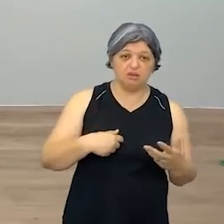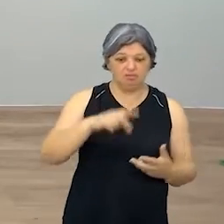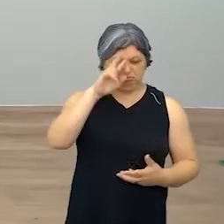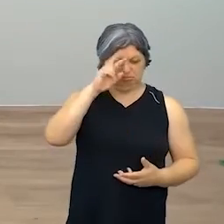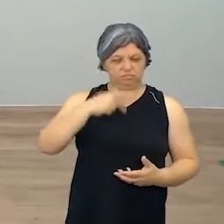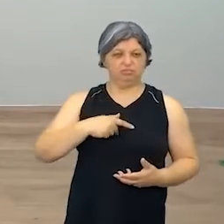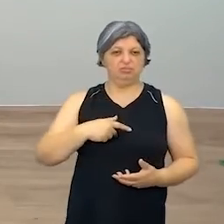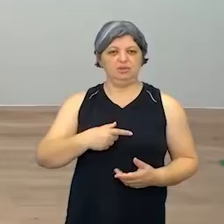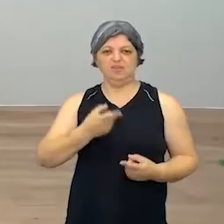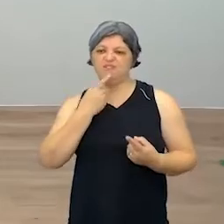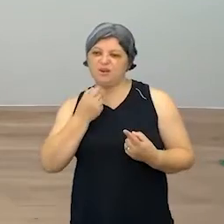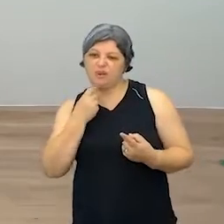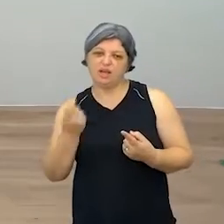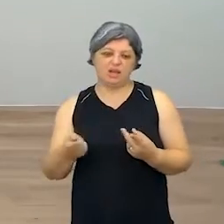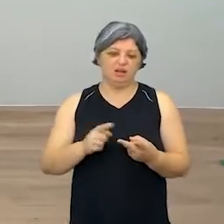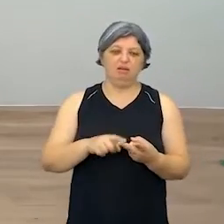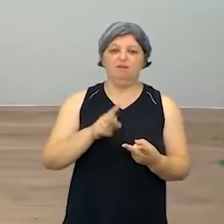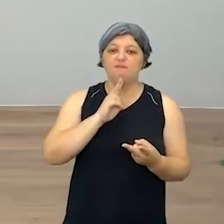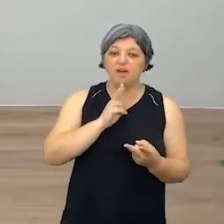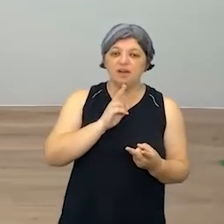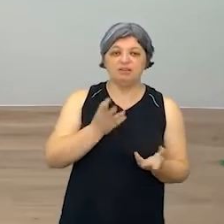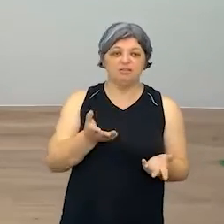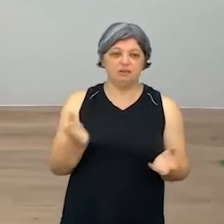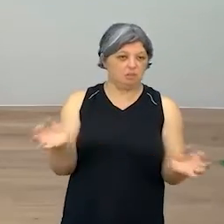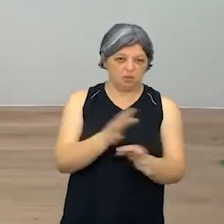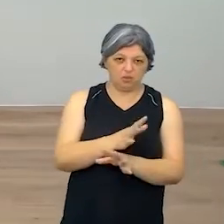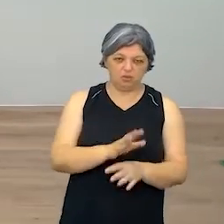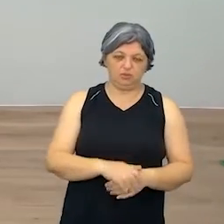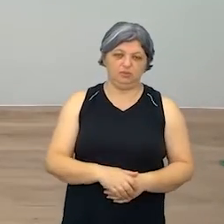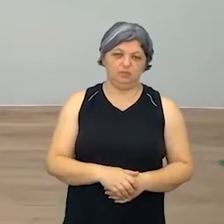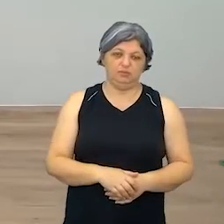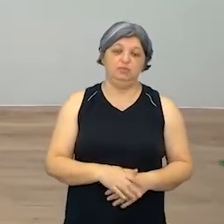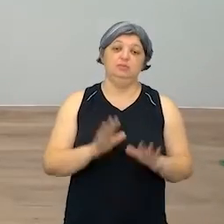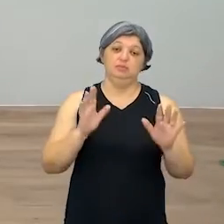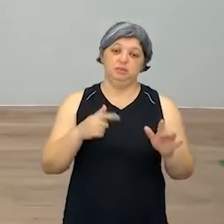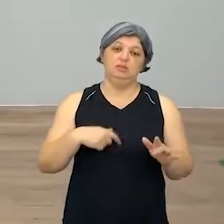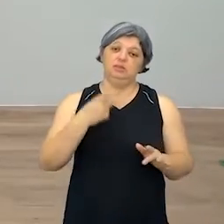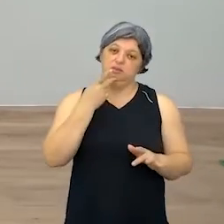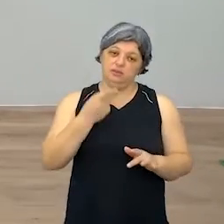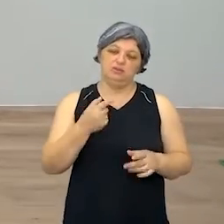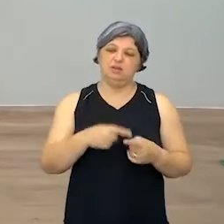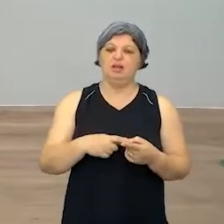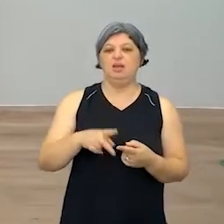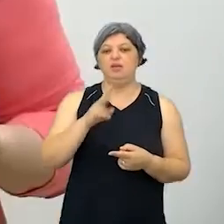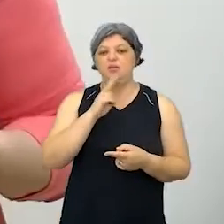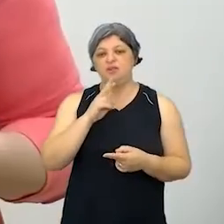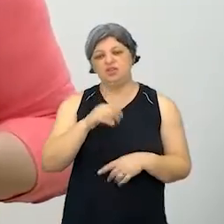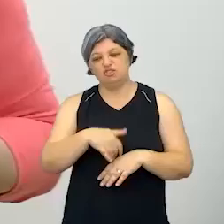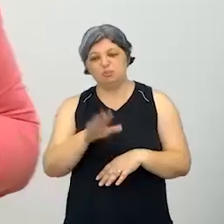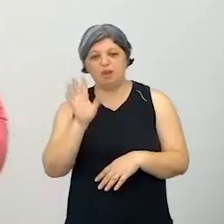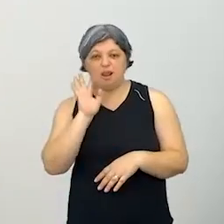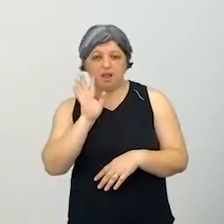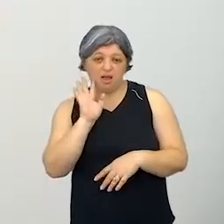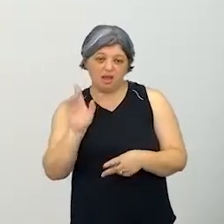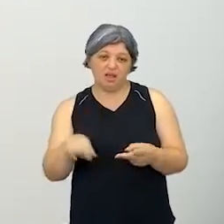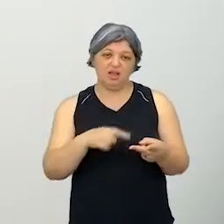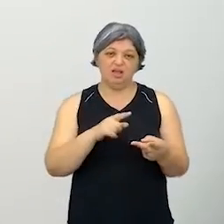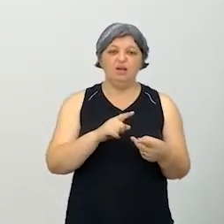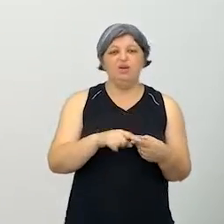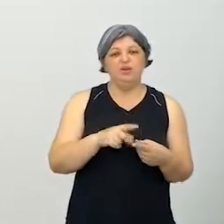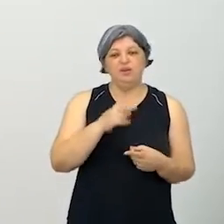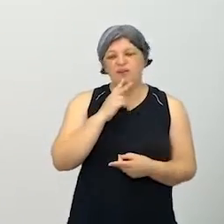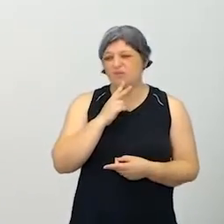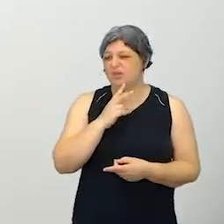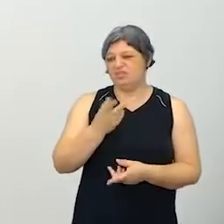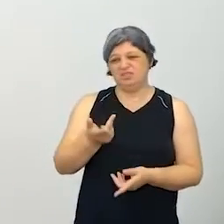quero vermelho. Isso, eu quero verde. E pronto. E pronto. E agora eu já falei que o verde é mais legal e você já falou que o verde é sem graça. Agora eu